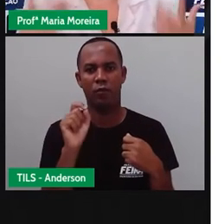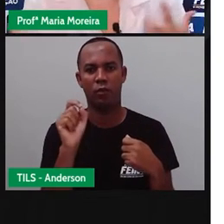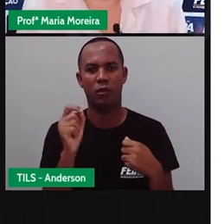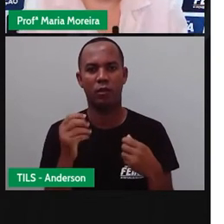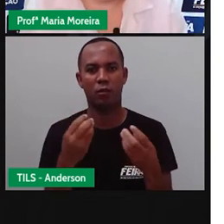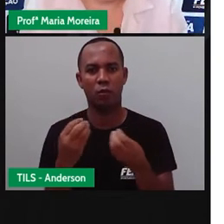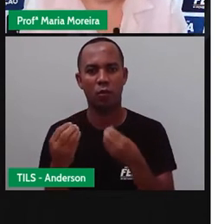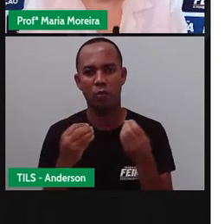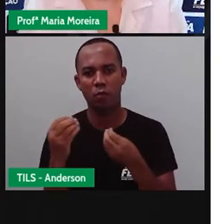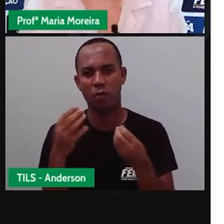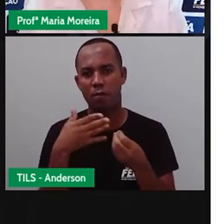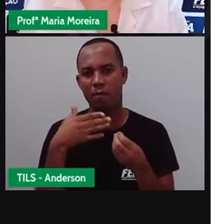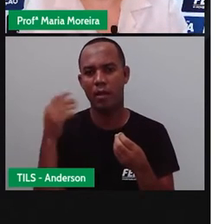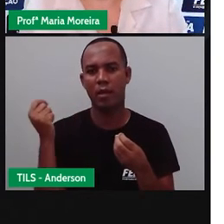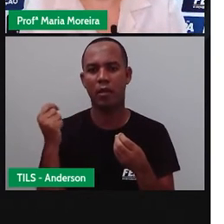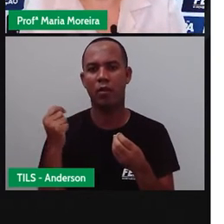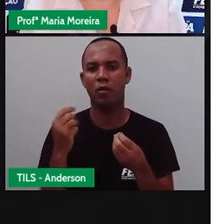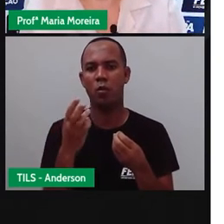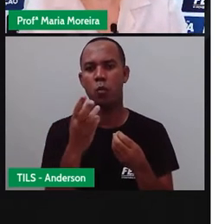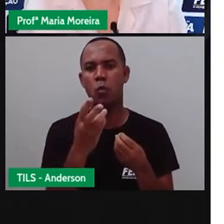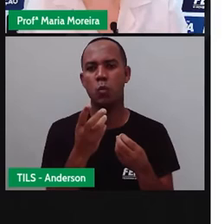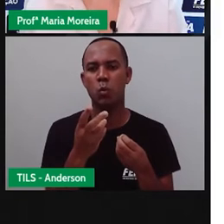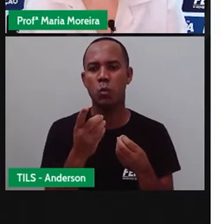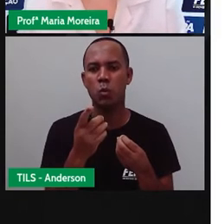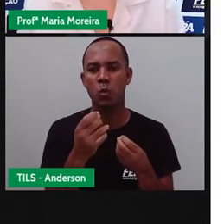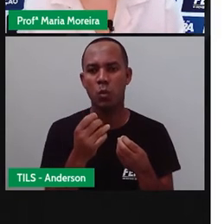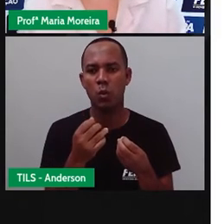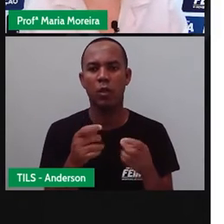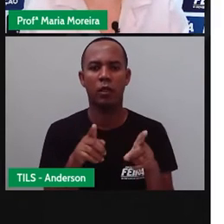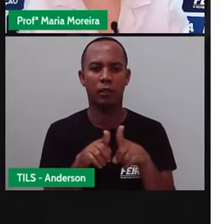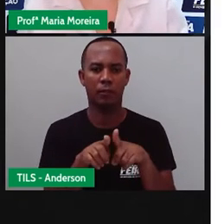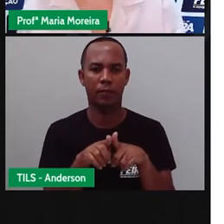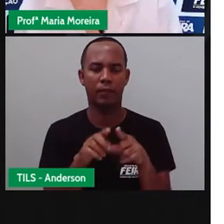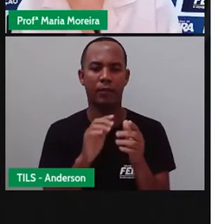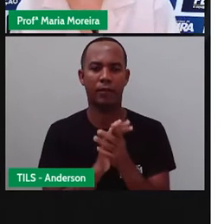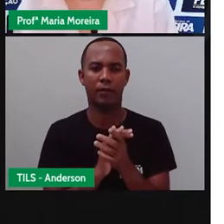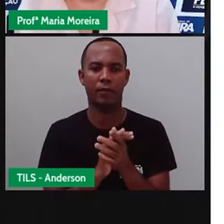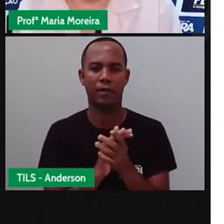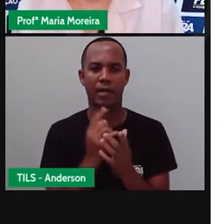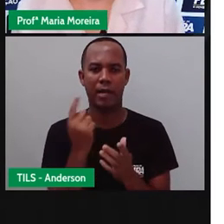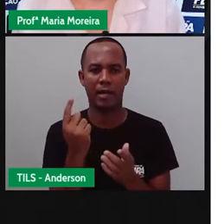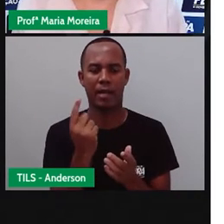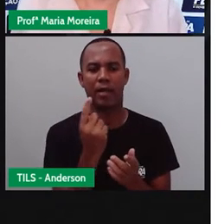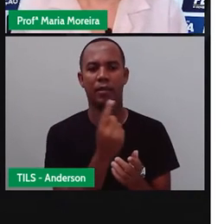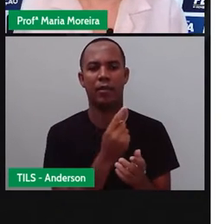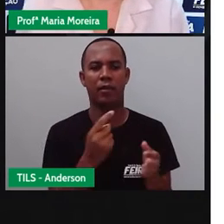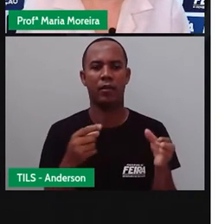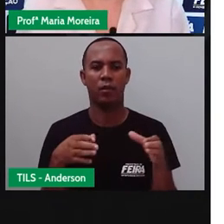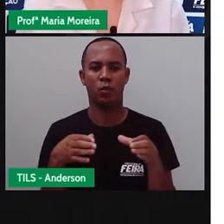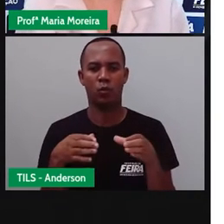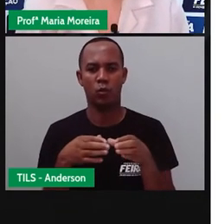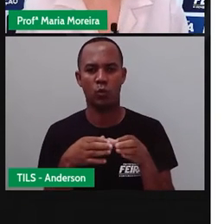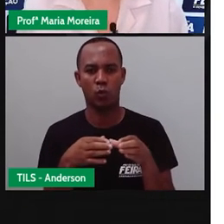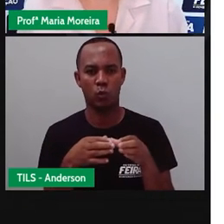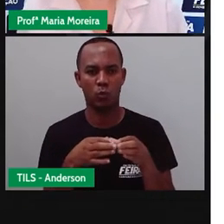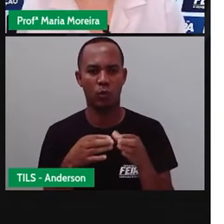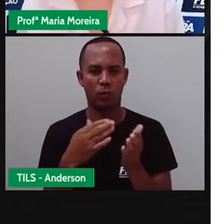achar uma maneira melhor para se contar né E aí o que foi que aconteceu cada Cultura né